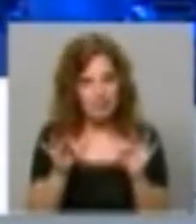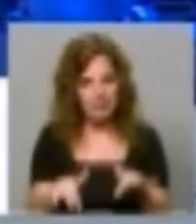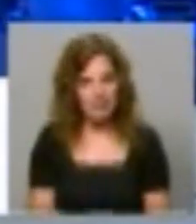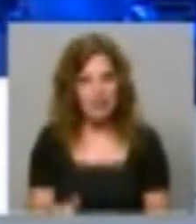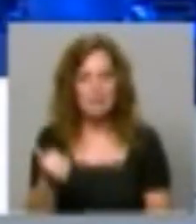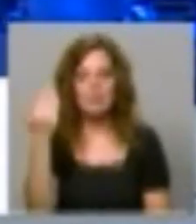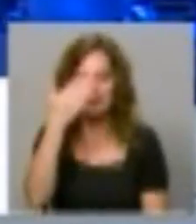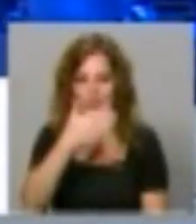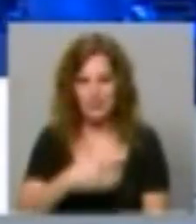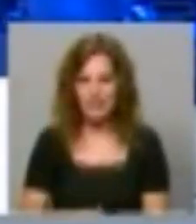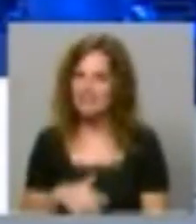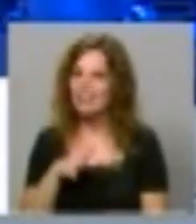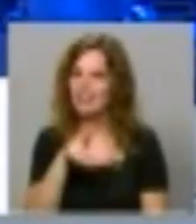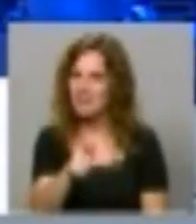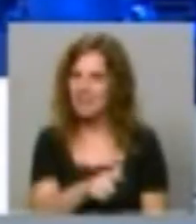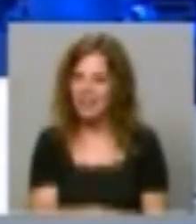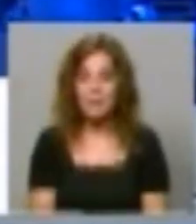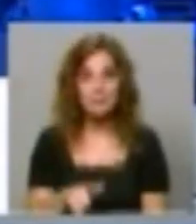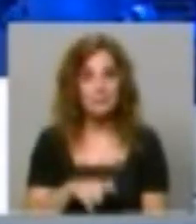até amanhã às 20